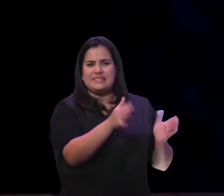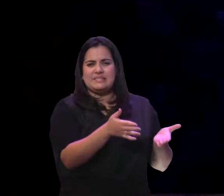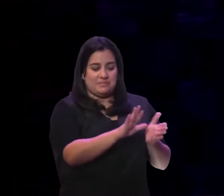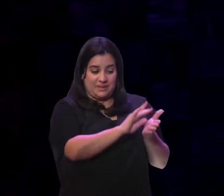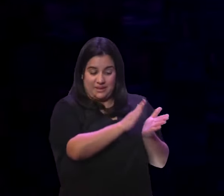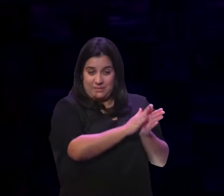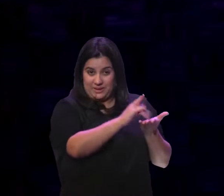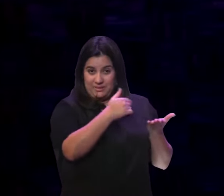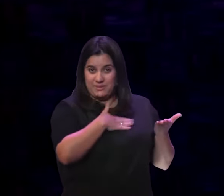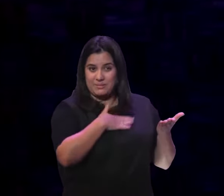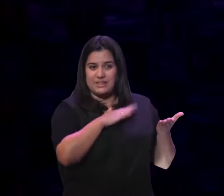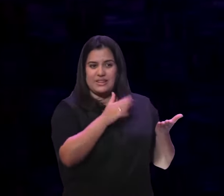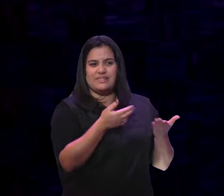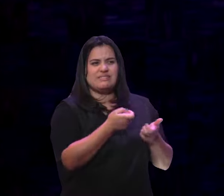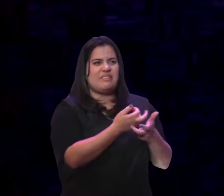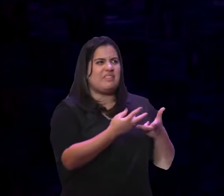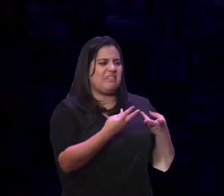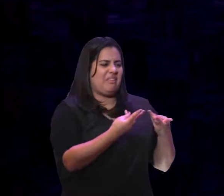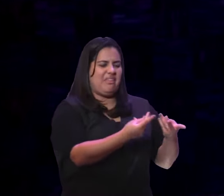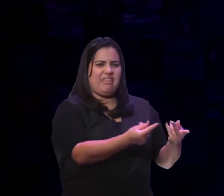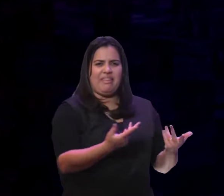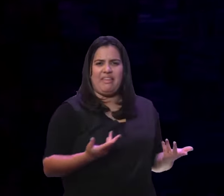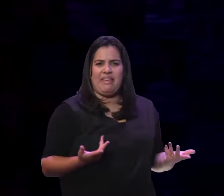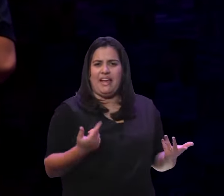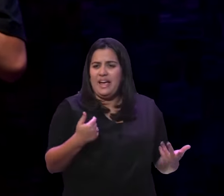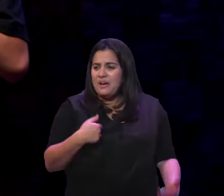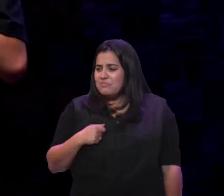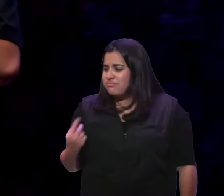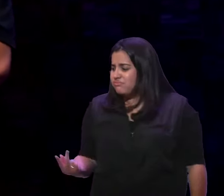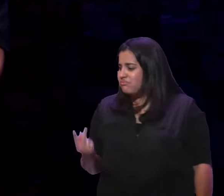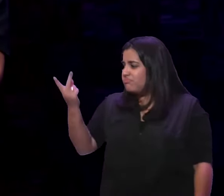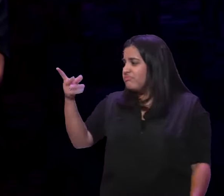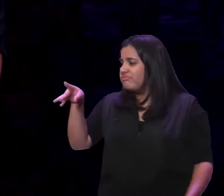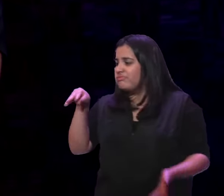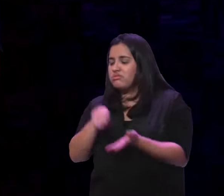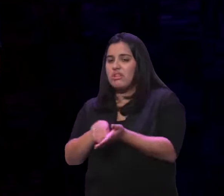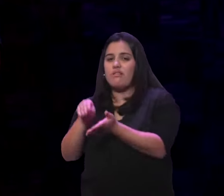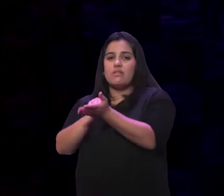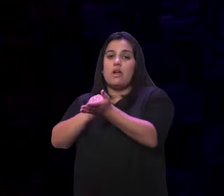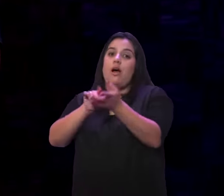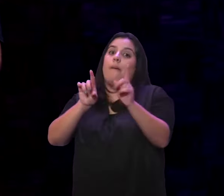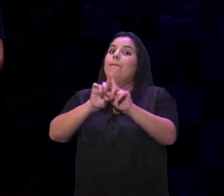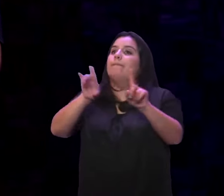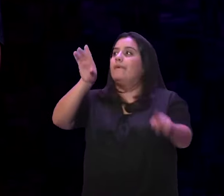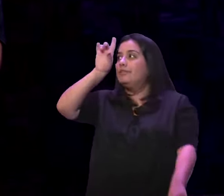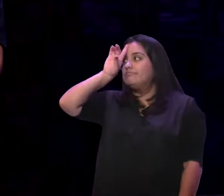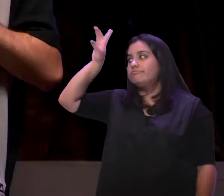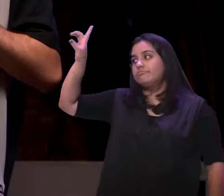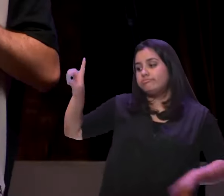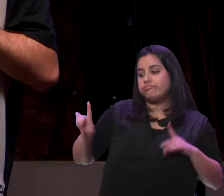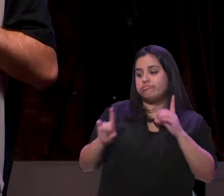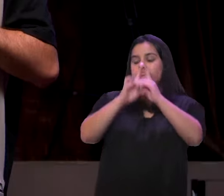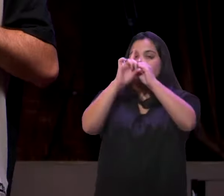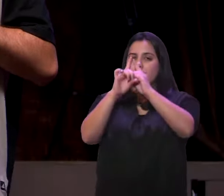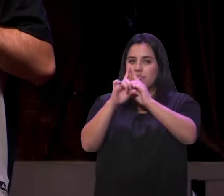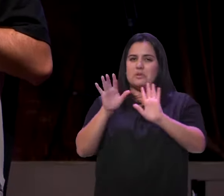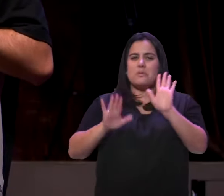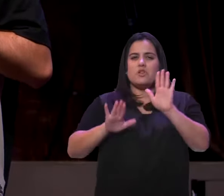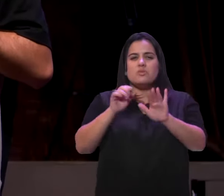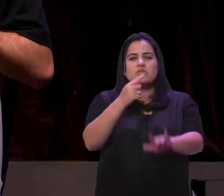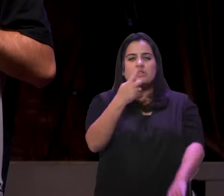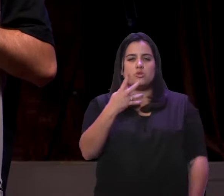quarto. Eu não estava valorizando, mas um dia Deus me encontrou. Quando eu tinha de 13 para